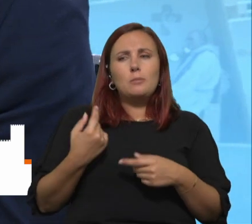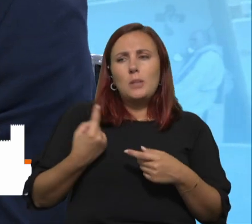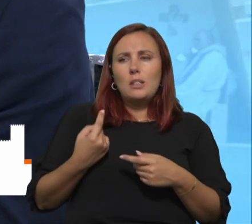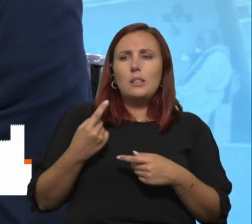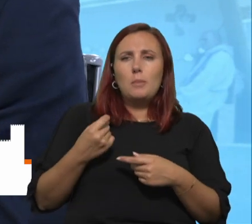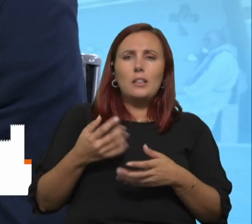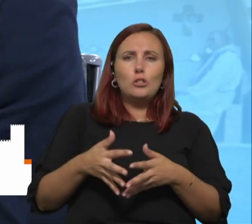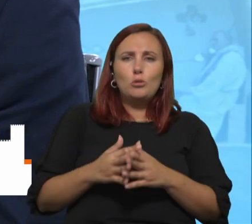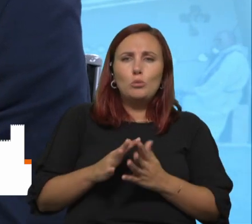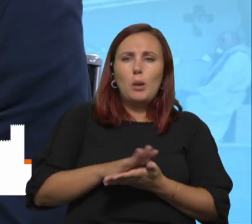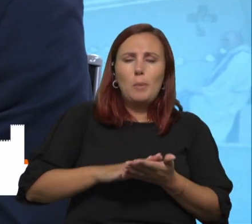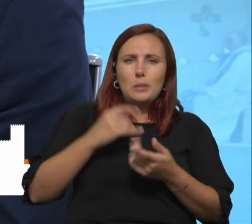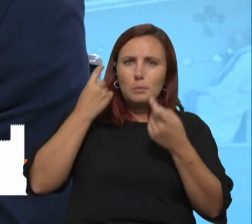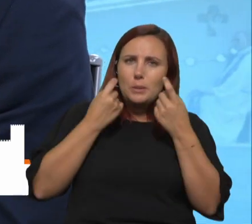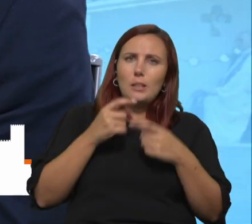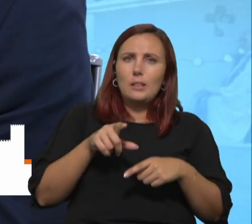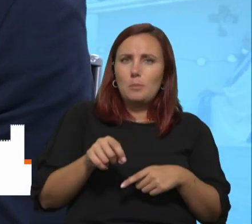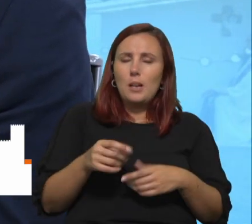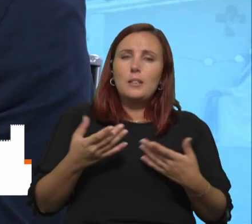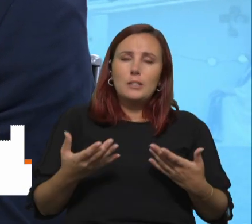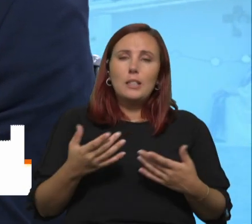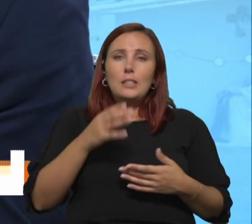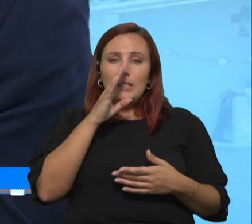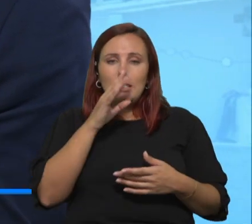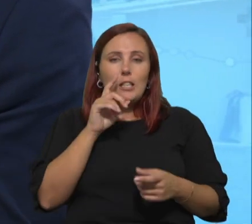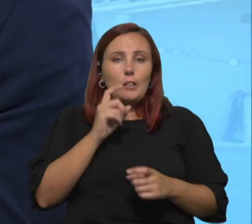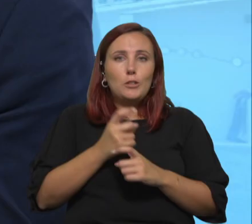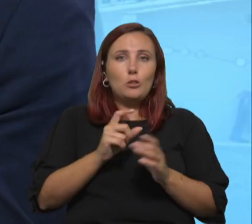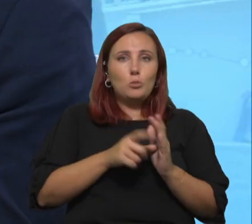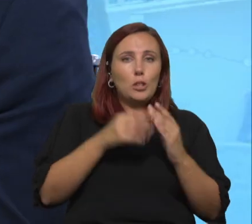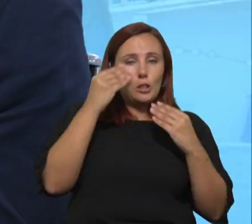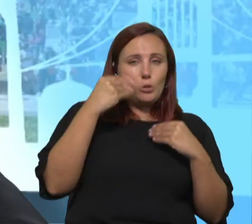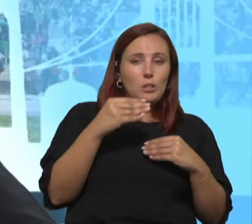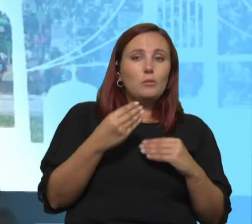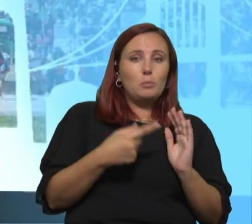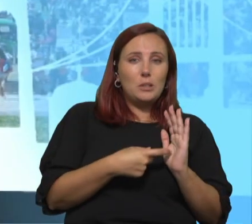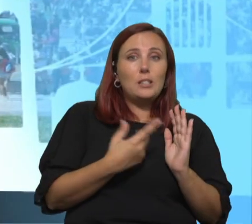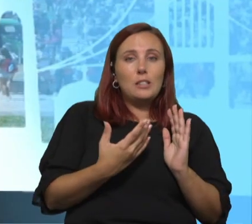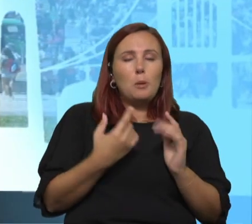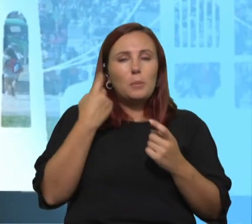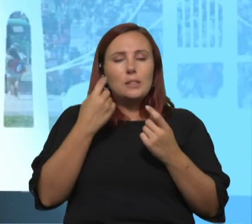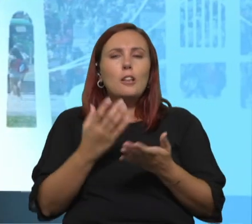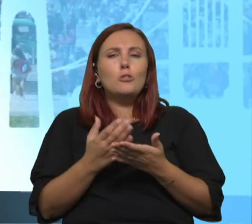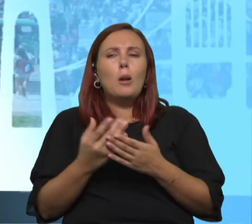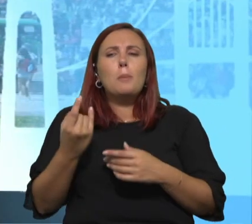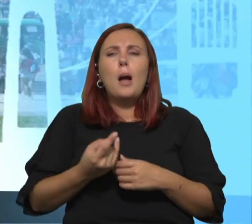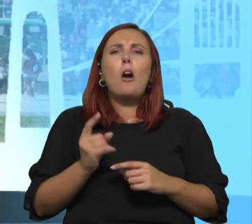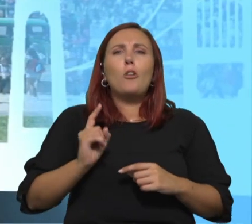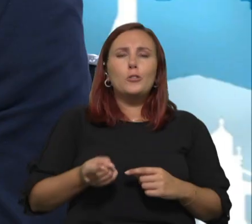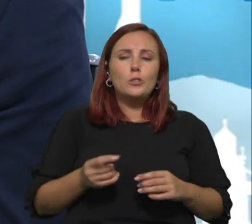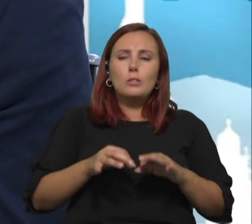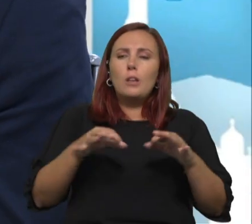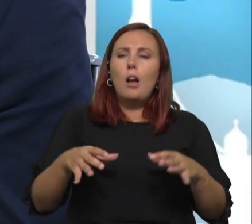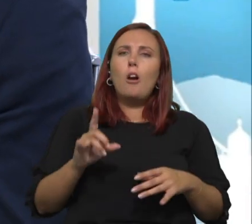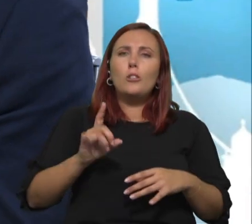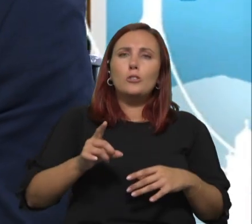que é necessário e importante fazer uma revisão do projeto educativo, entramos aqui na dimensão do que a escola deve ser efetivamente, que é pensar